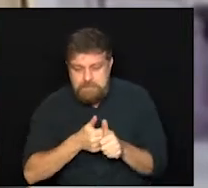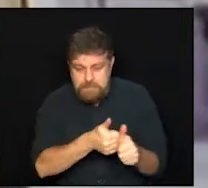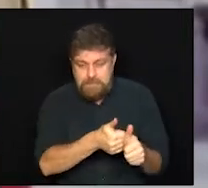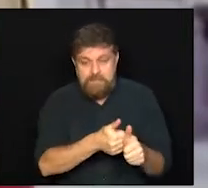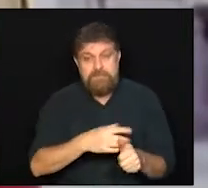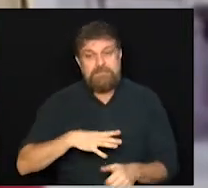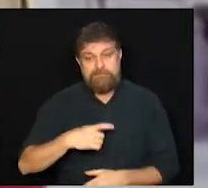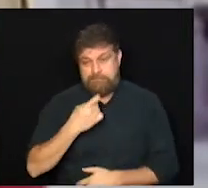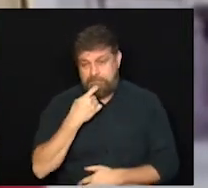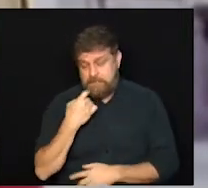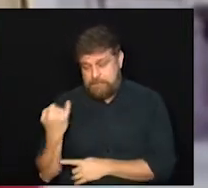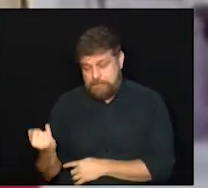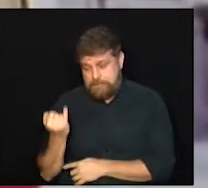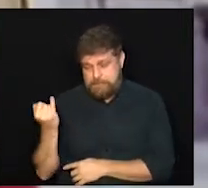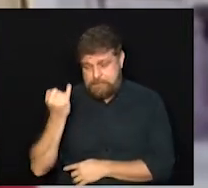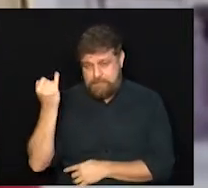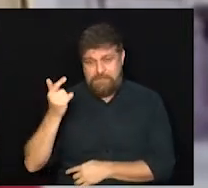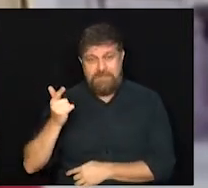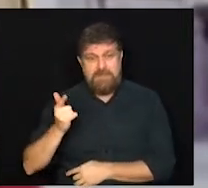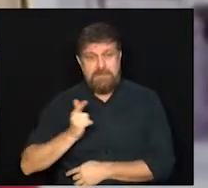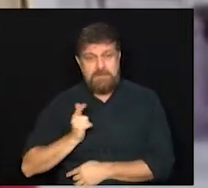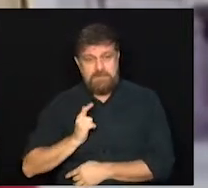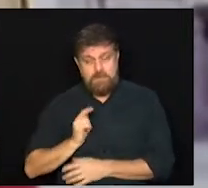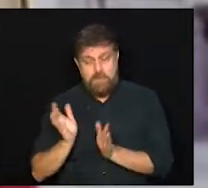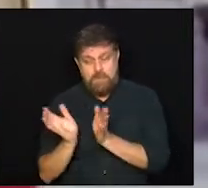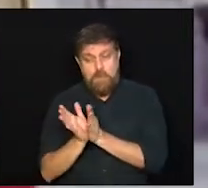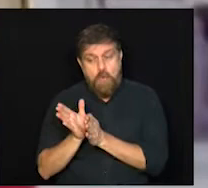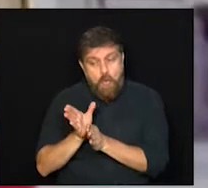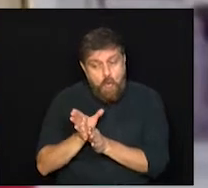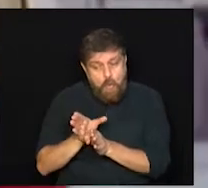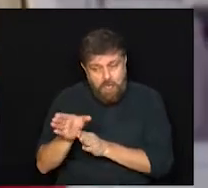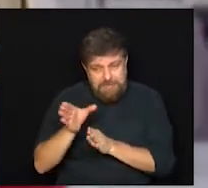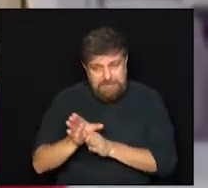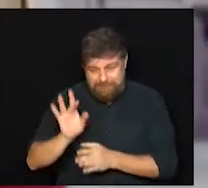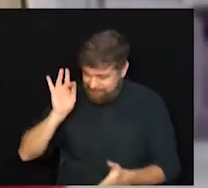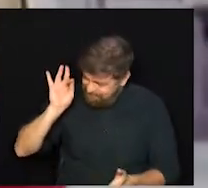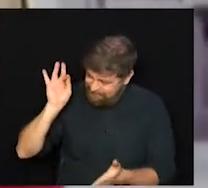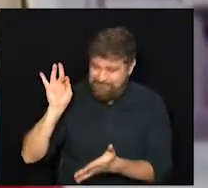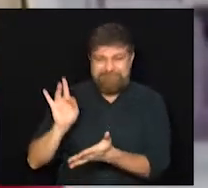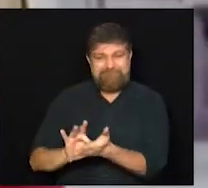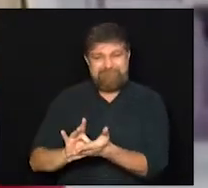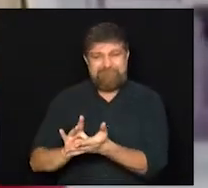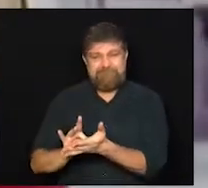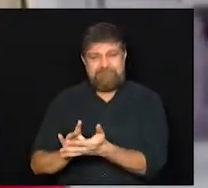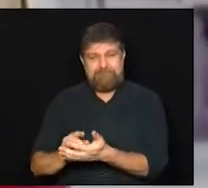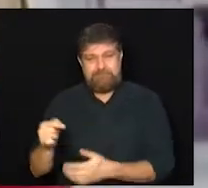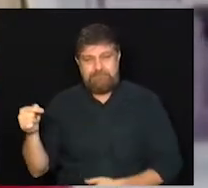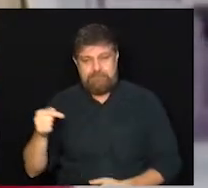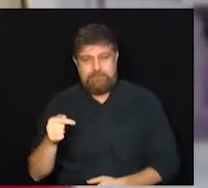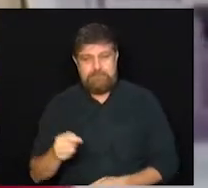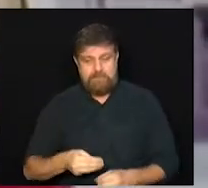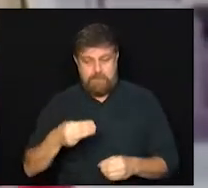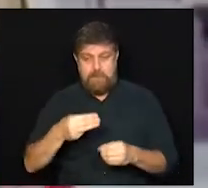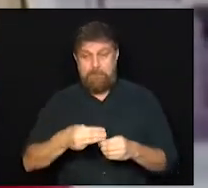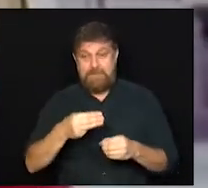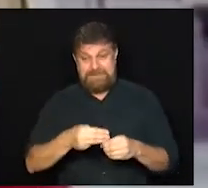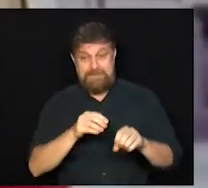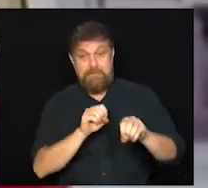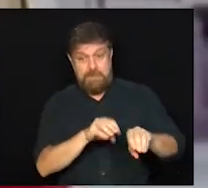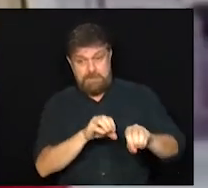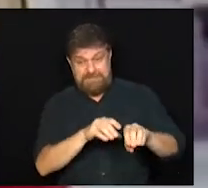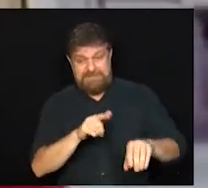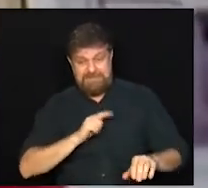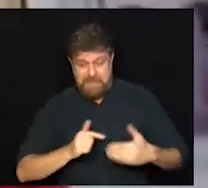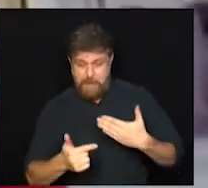município. Ter um conselho que realmente, ou um conselho municipal de educação, com um